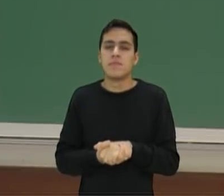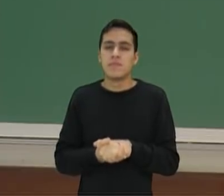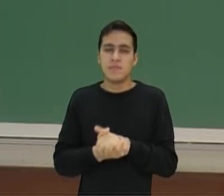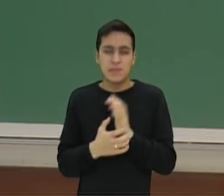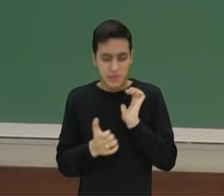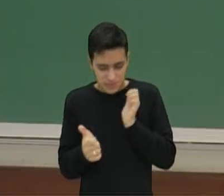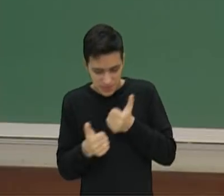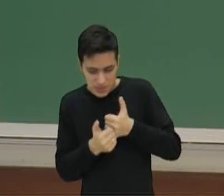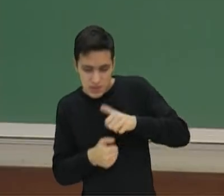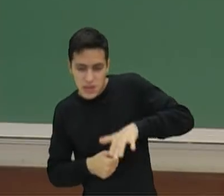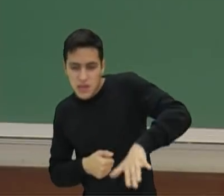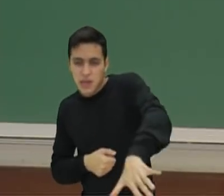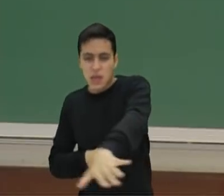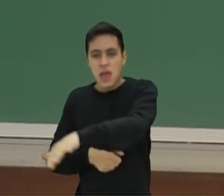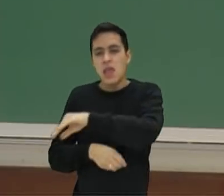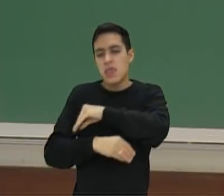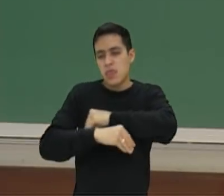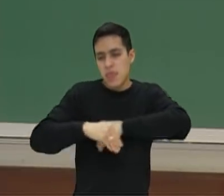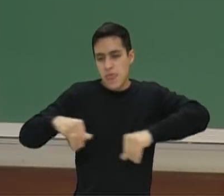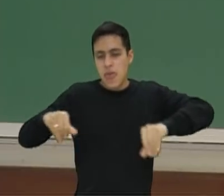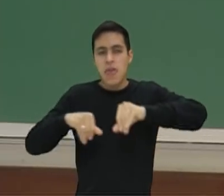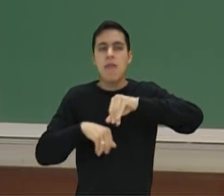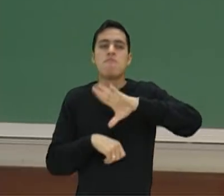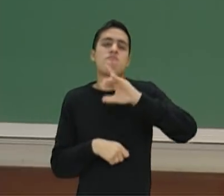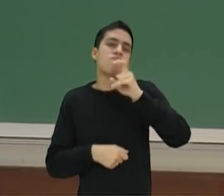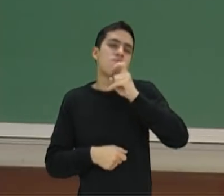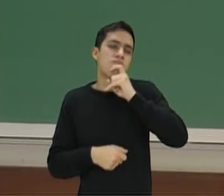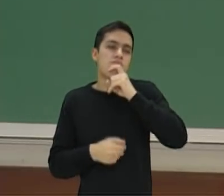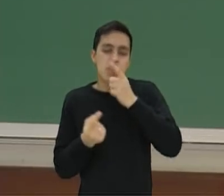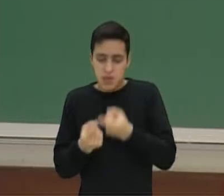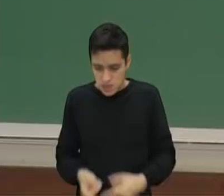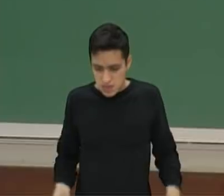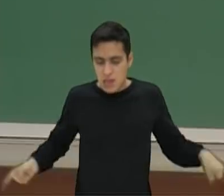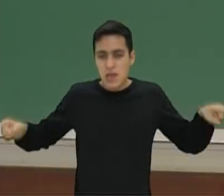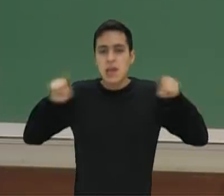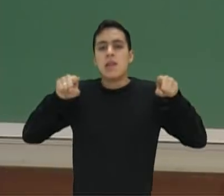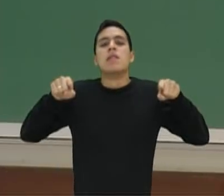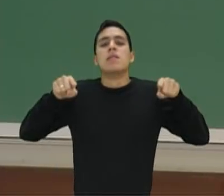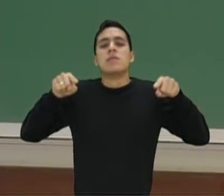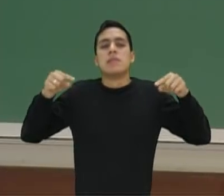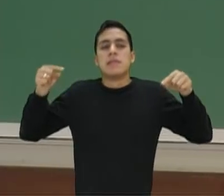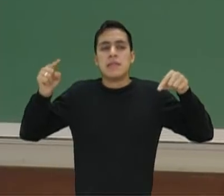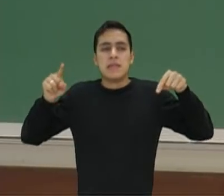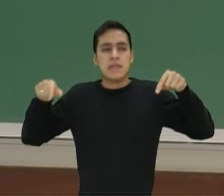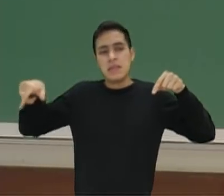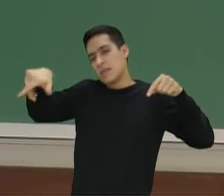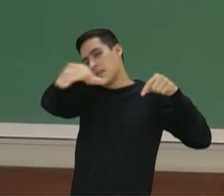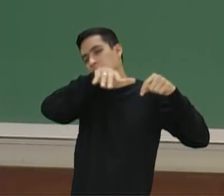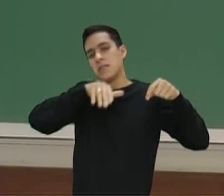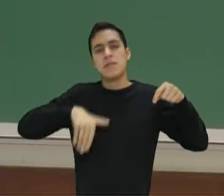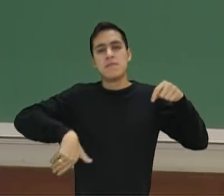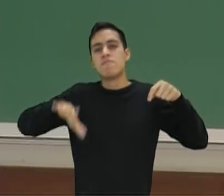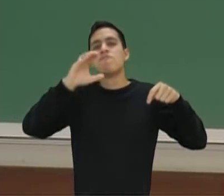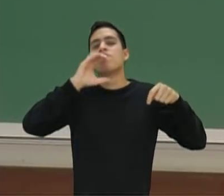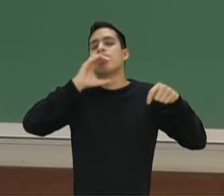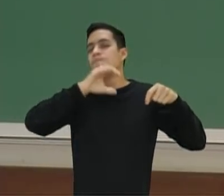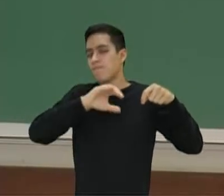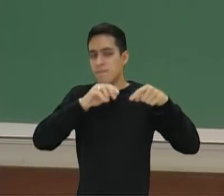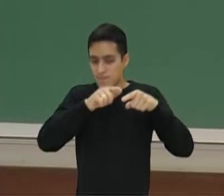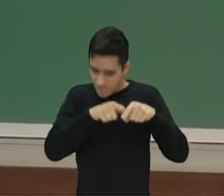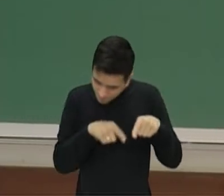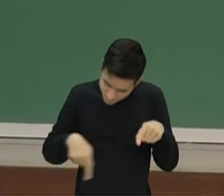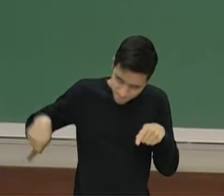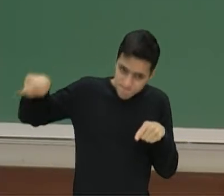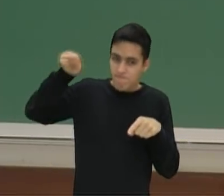Perto do solo, o ar está mais frio e acima está mais quente e daí tem um